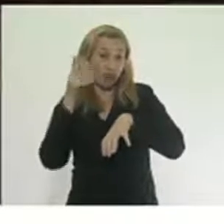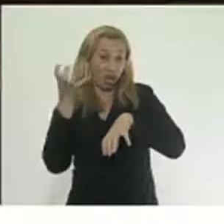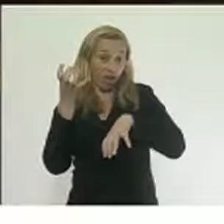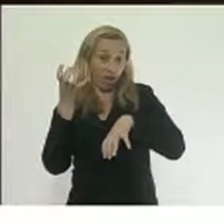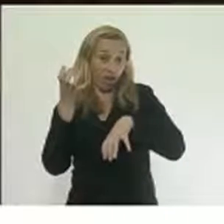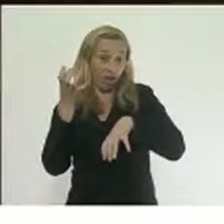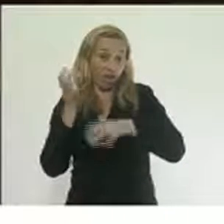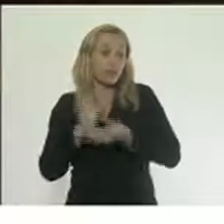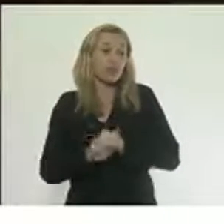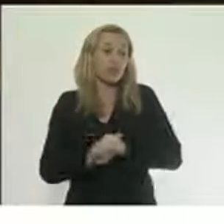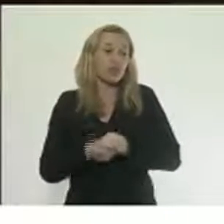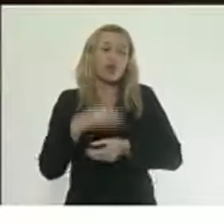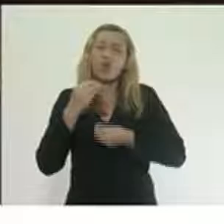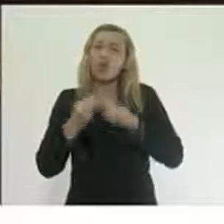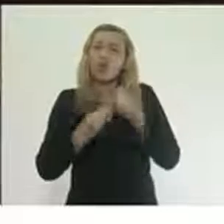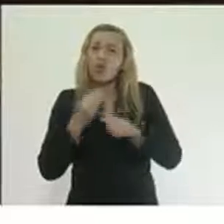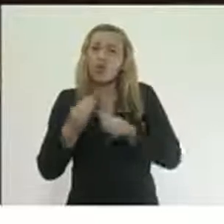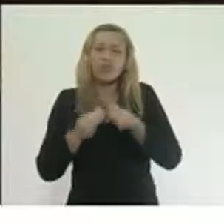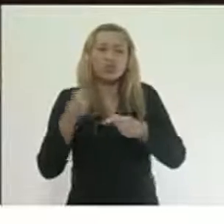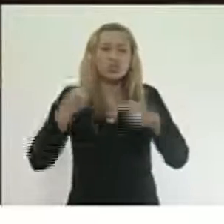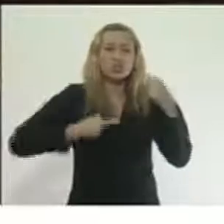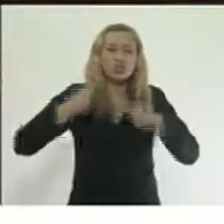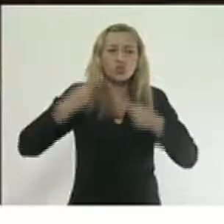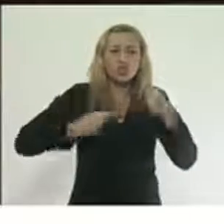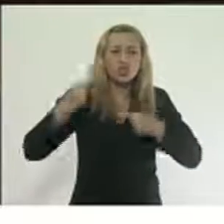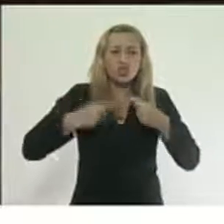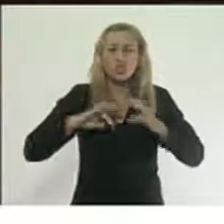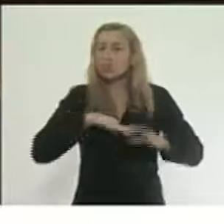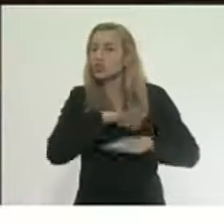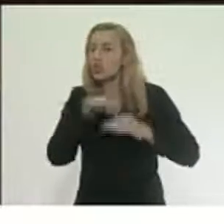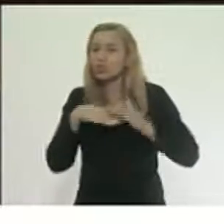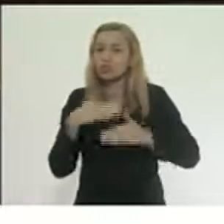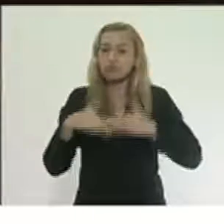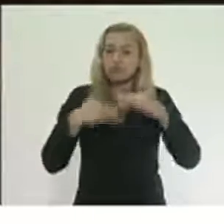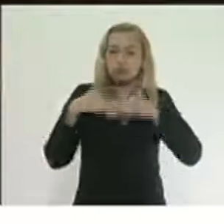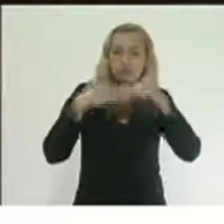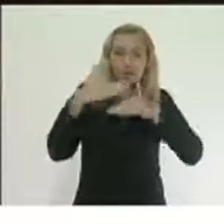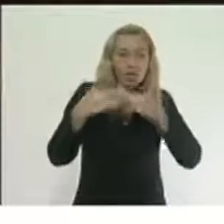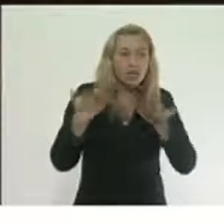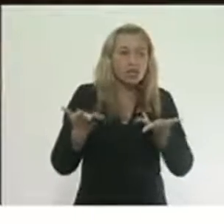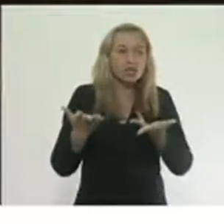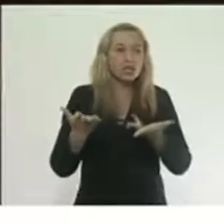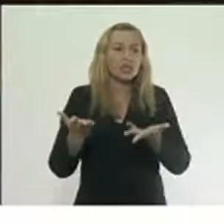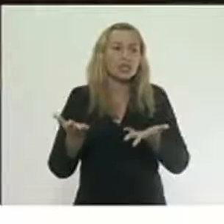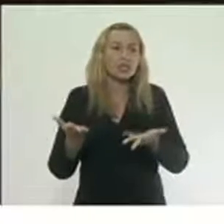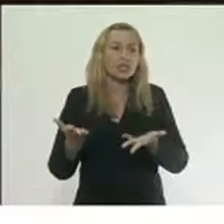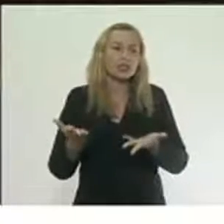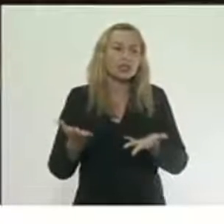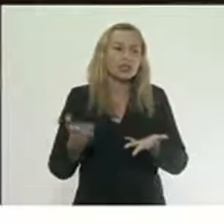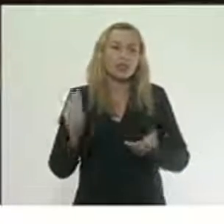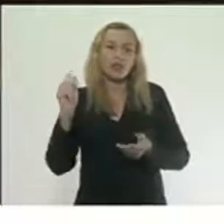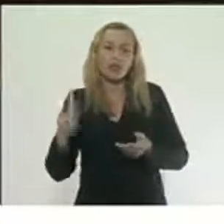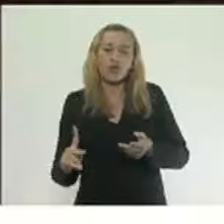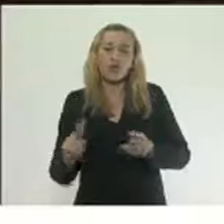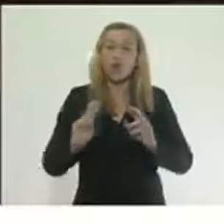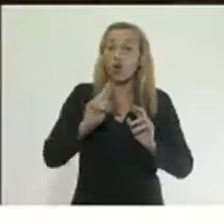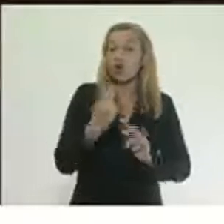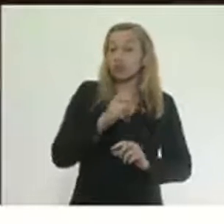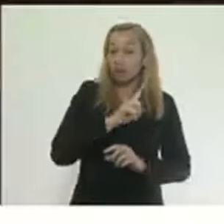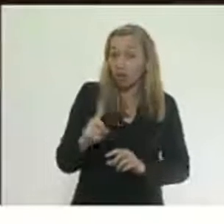a forma como vai ser discutido todo o processo que desembocará na aprovação ou